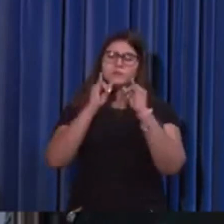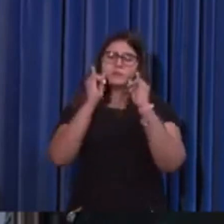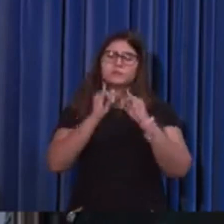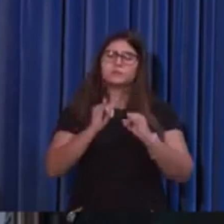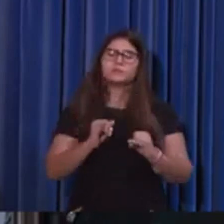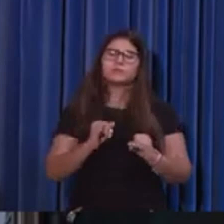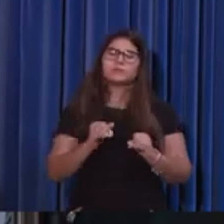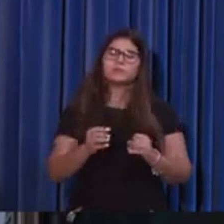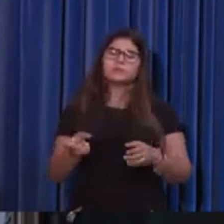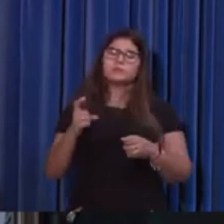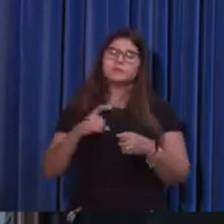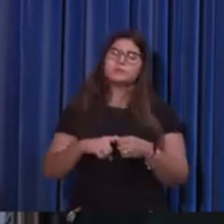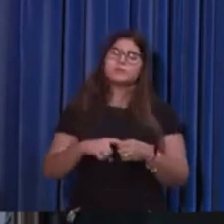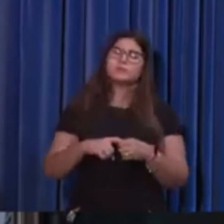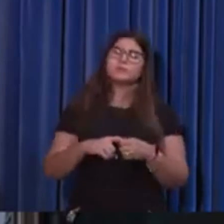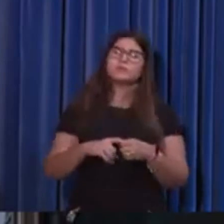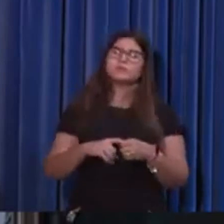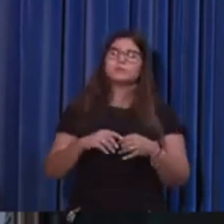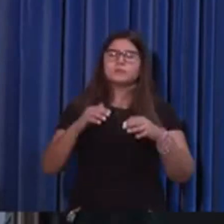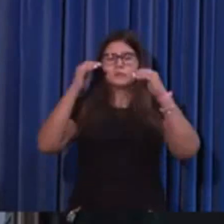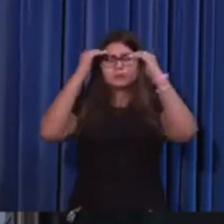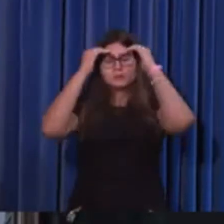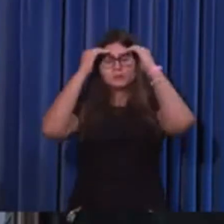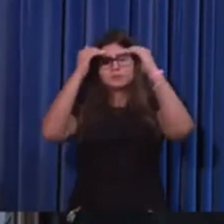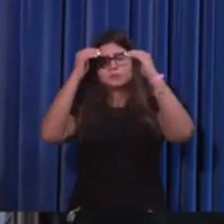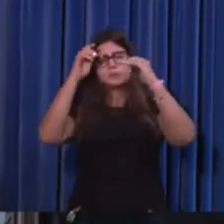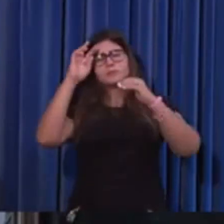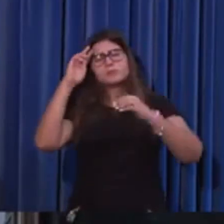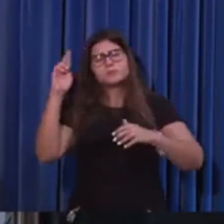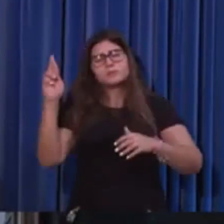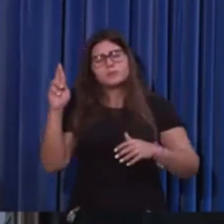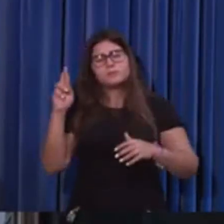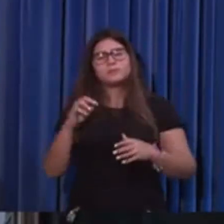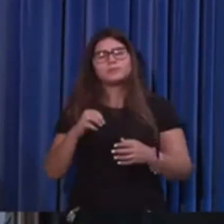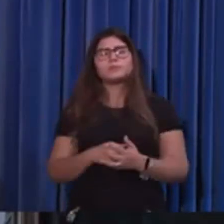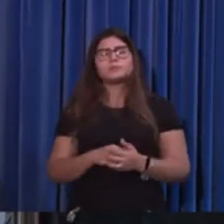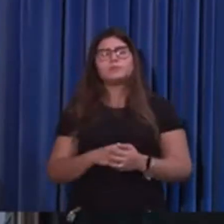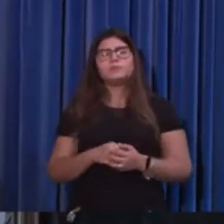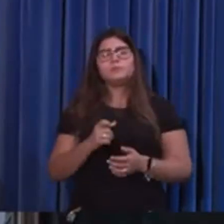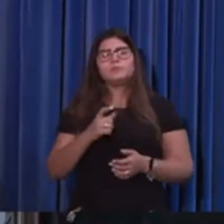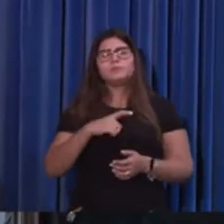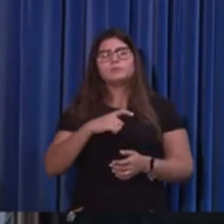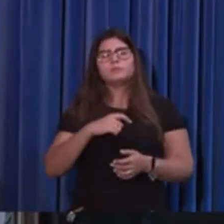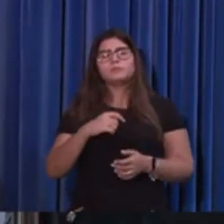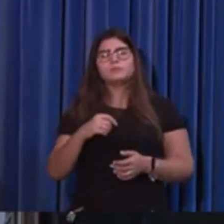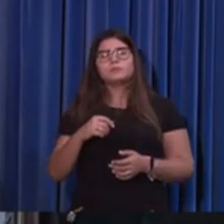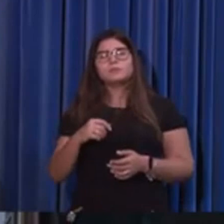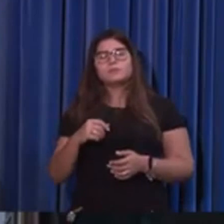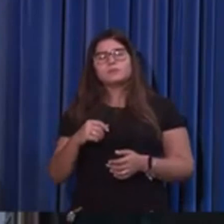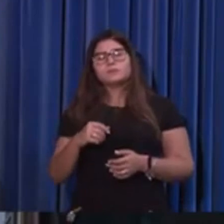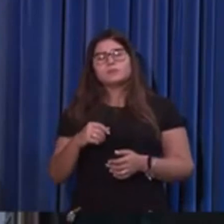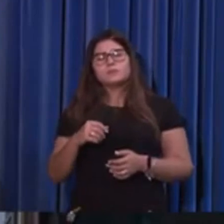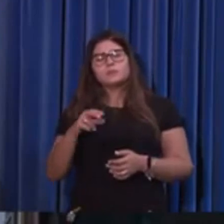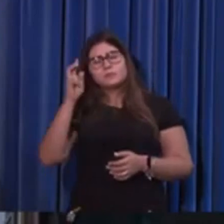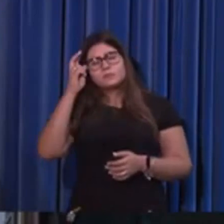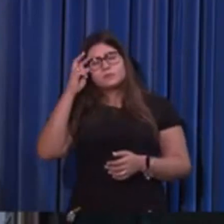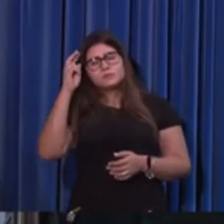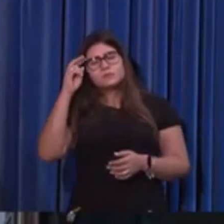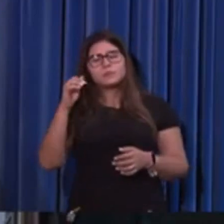para o temor do Senhor. E o Senhor diz que levantou um memorial para aqueles que temem ao Senhor.